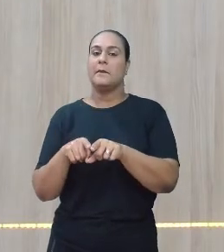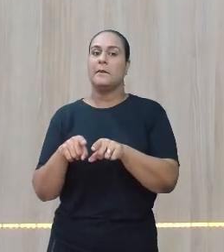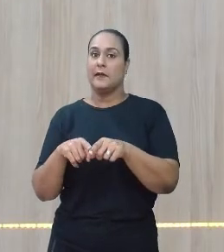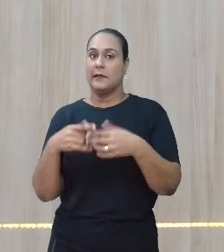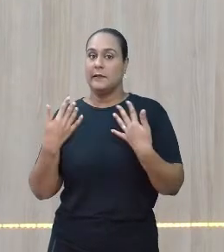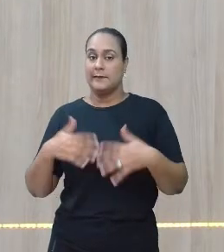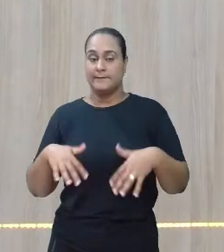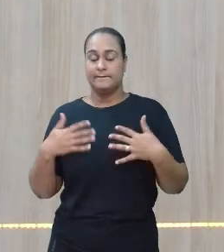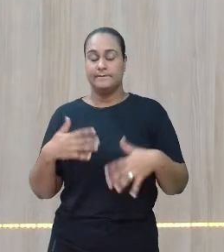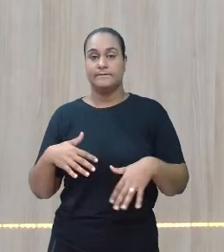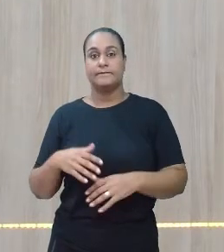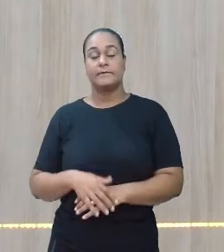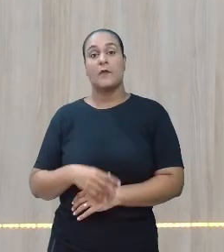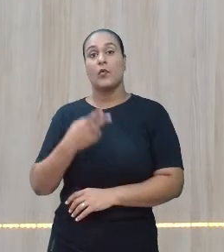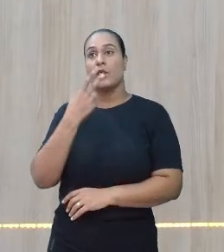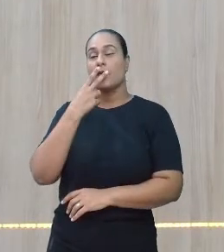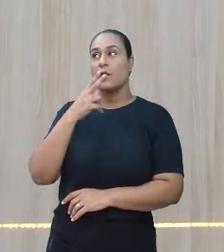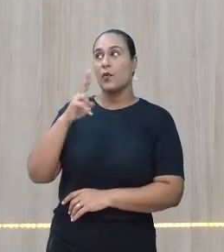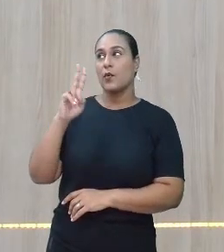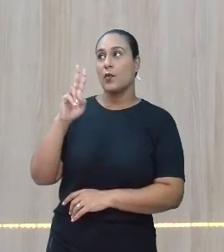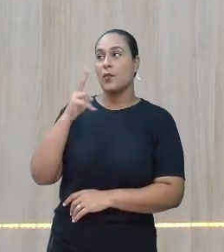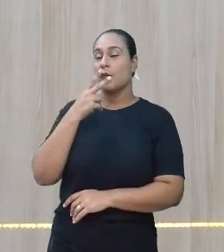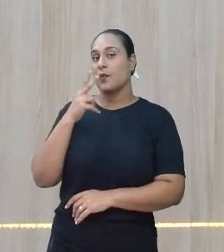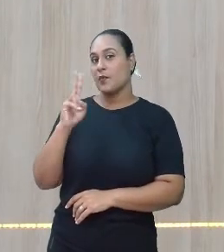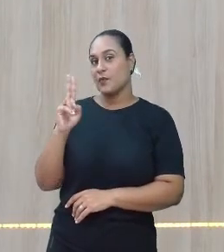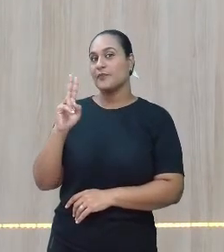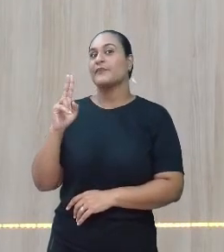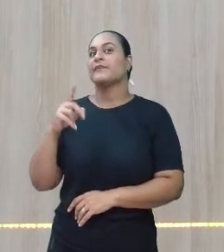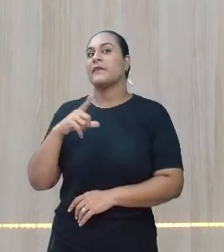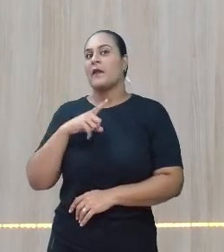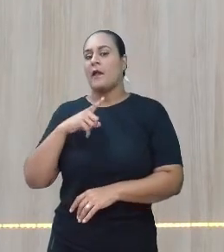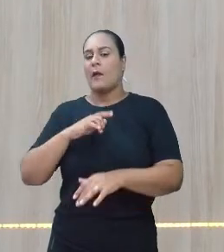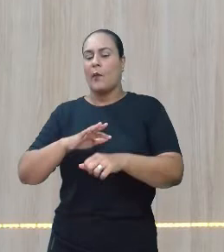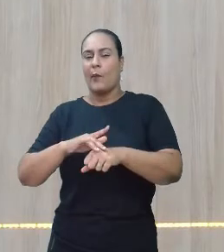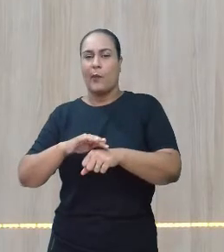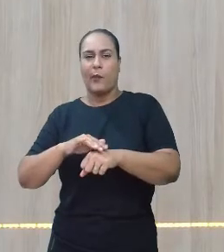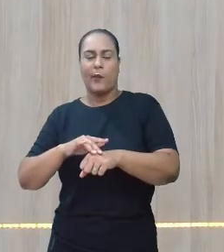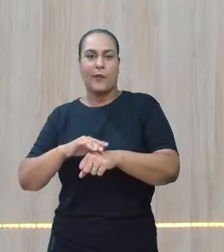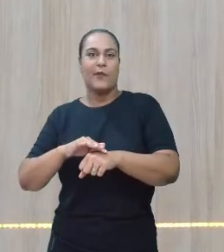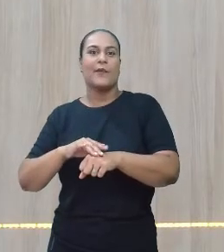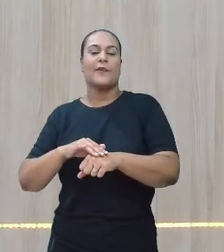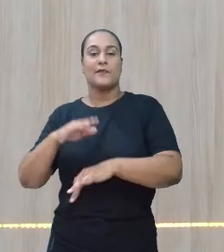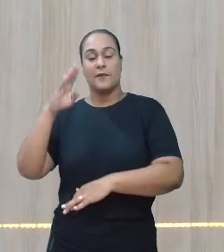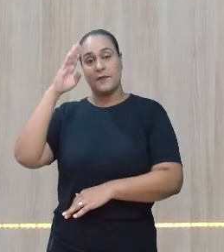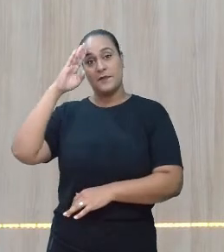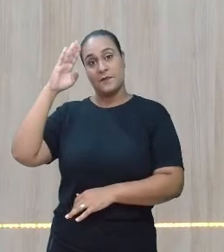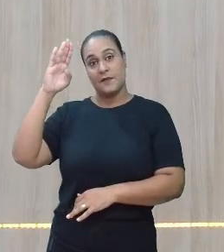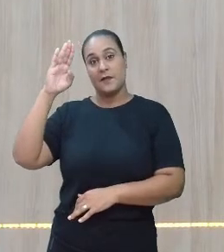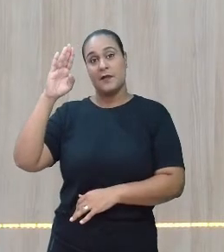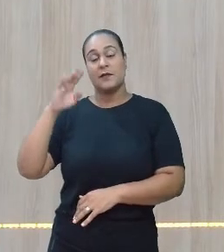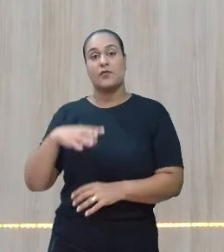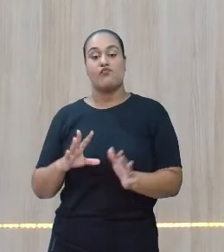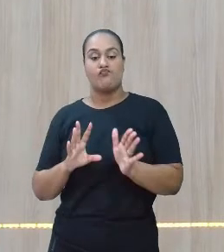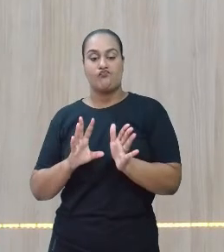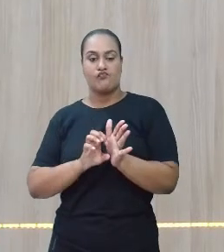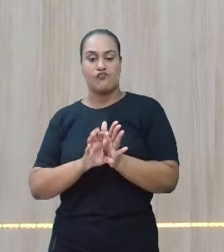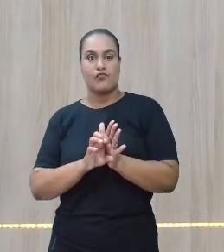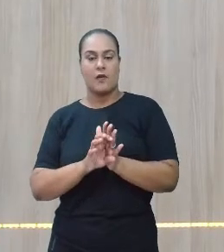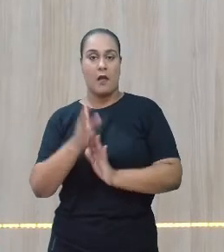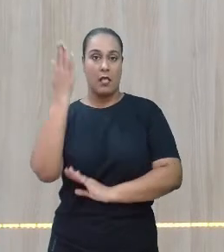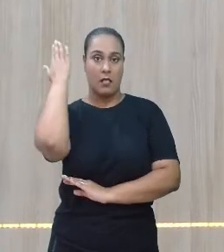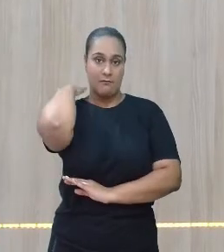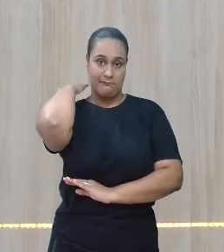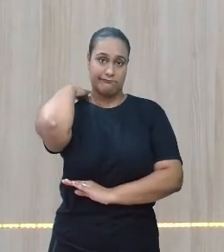que eu quero lembrar aqui são as doenças, né, que acometem aí os fumantes, principalmente aí o câncer de pulmão, né, que